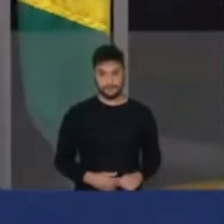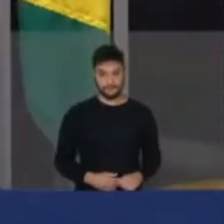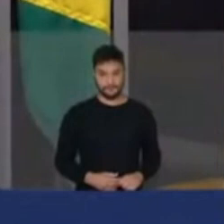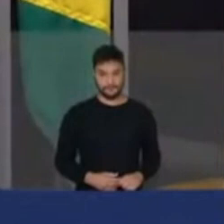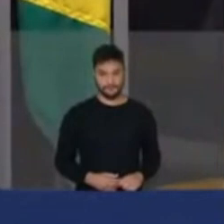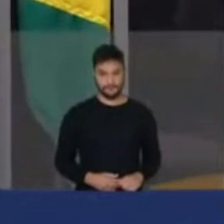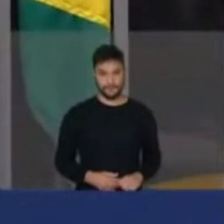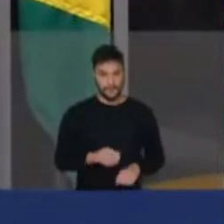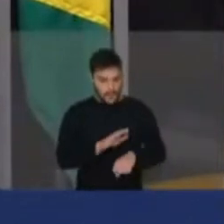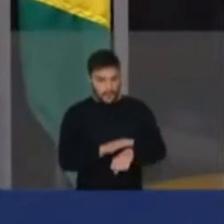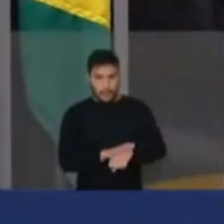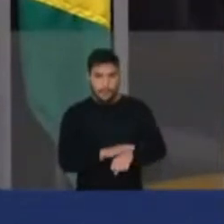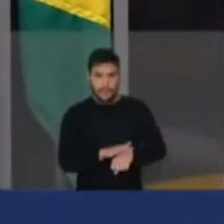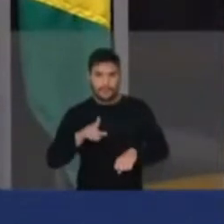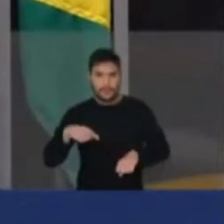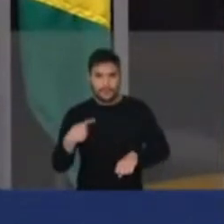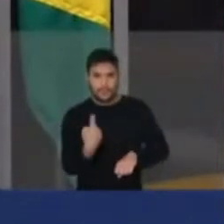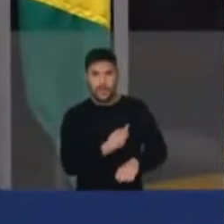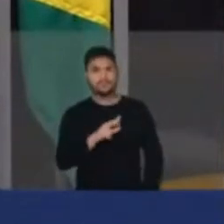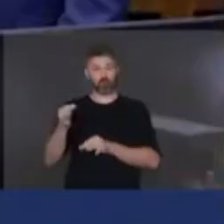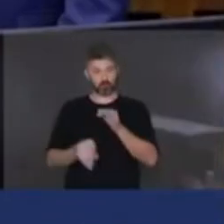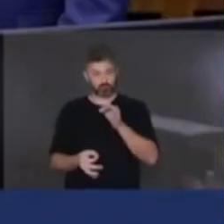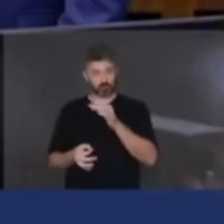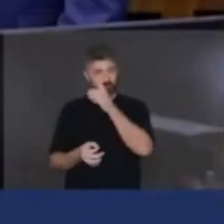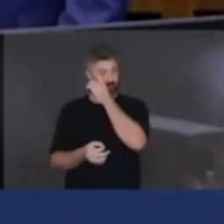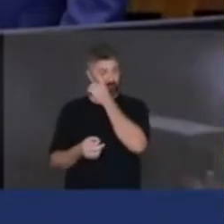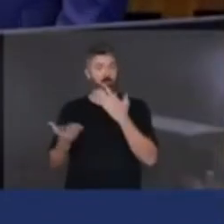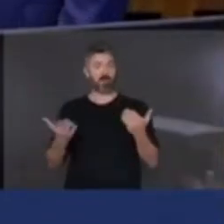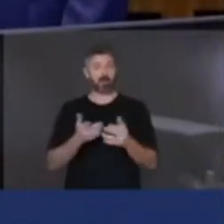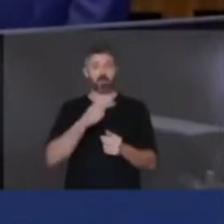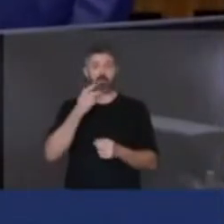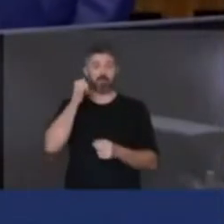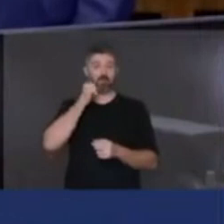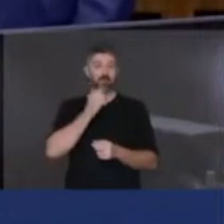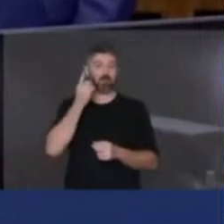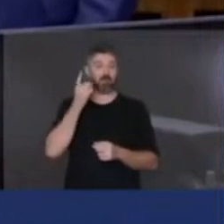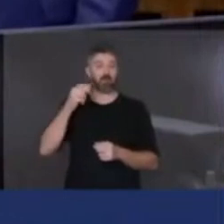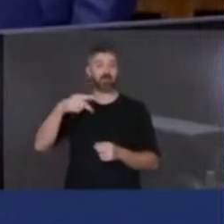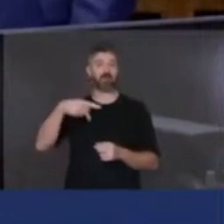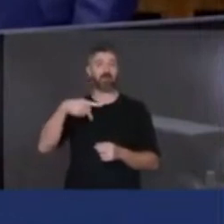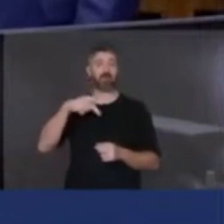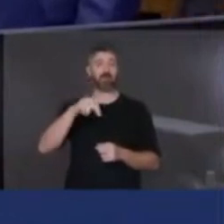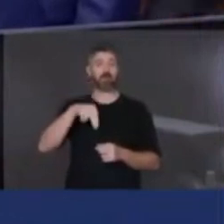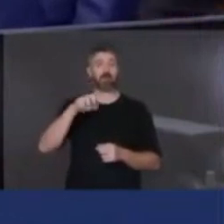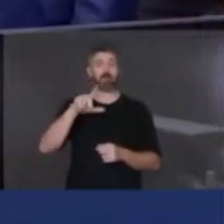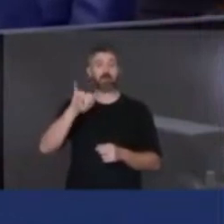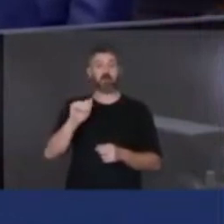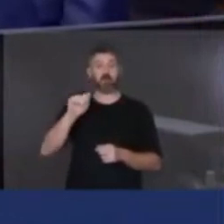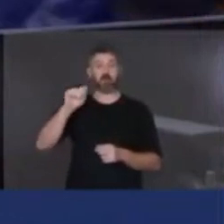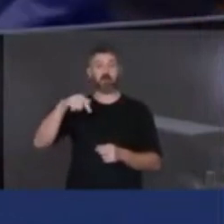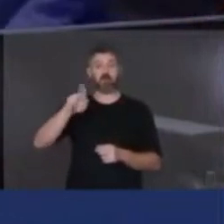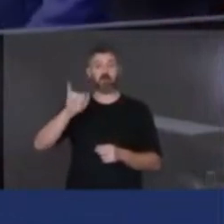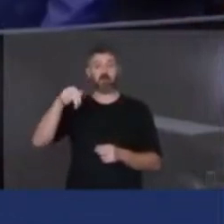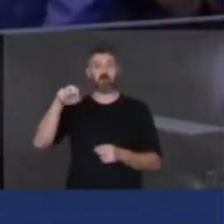racismo e do machismo na mídia no cinema na propaganda tem esse esse órgão Por que que as bitex não vão